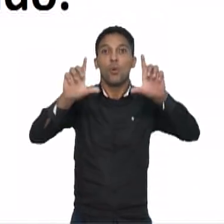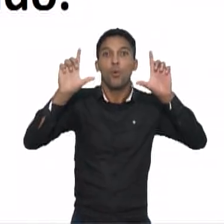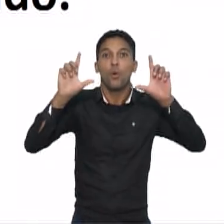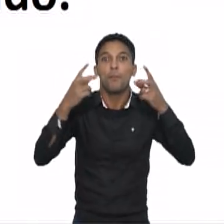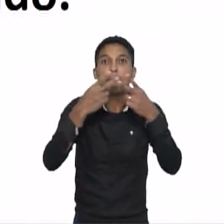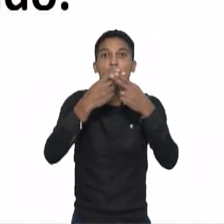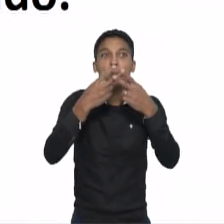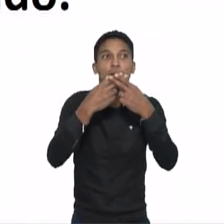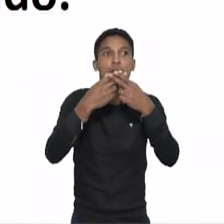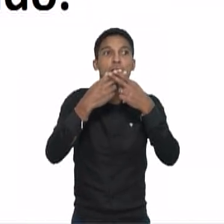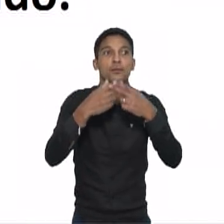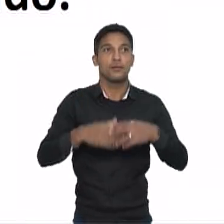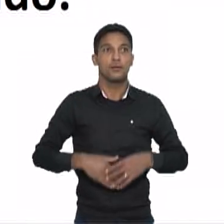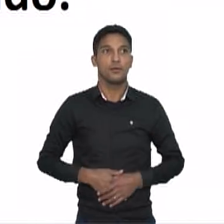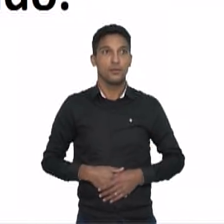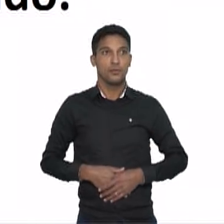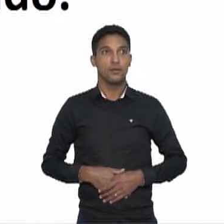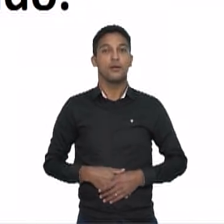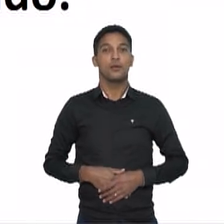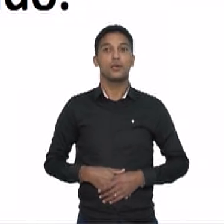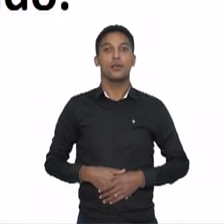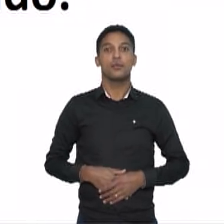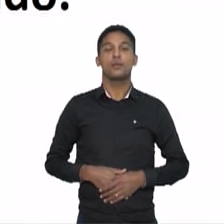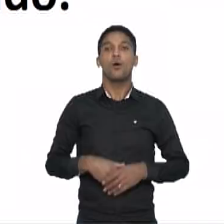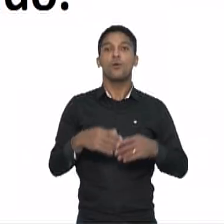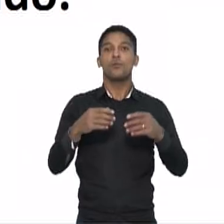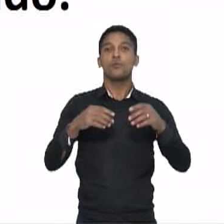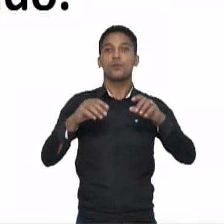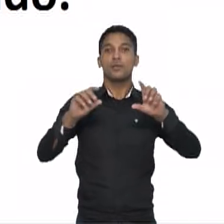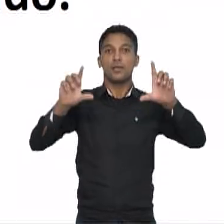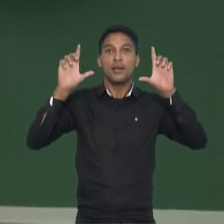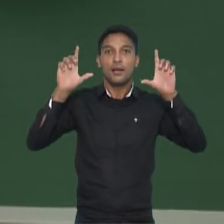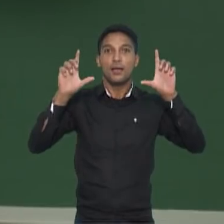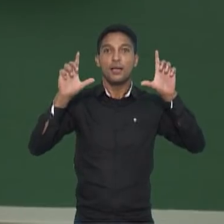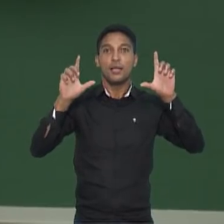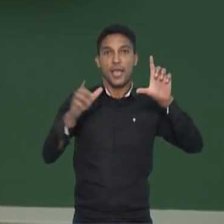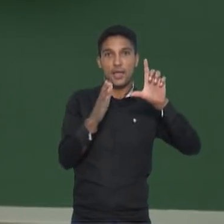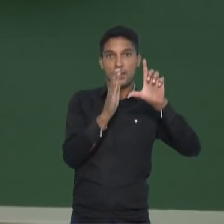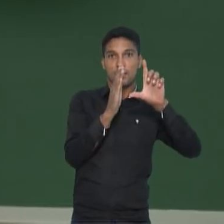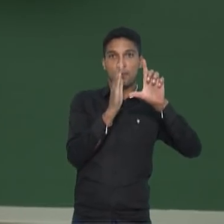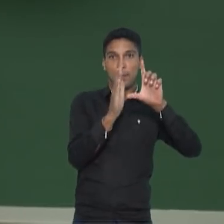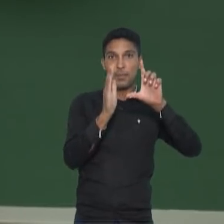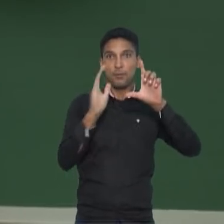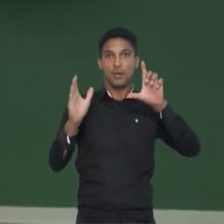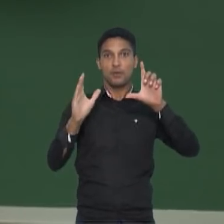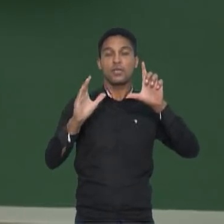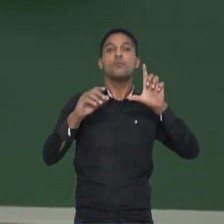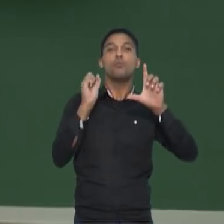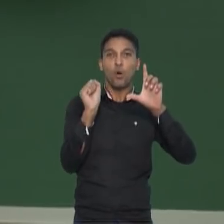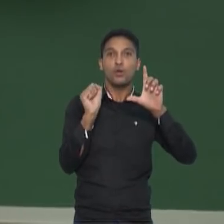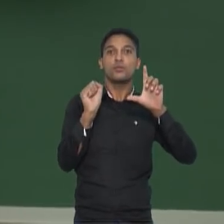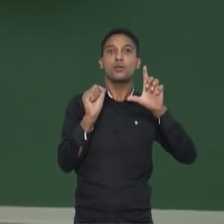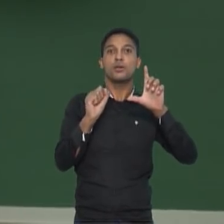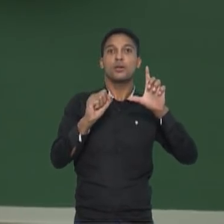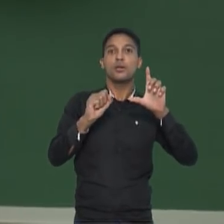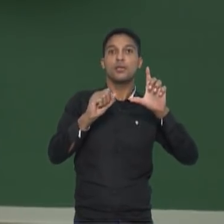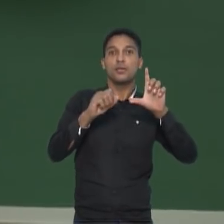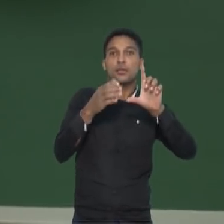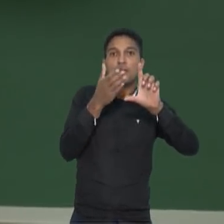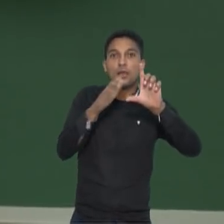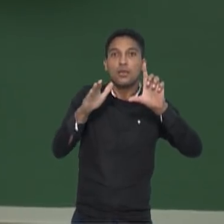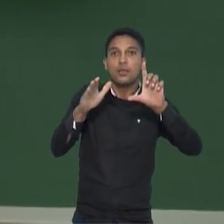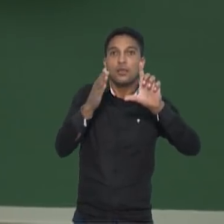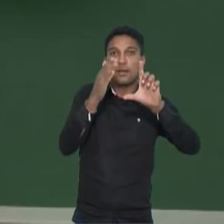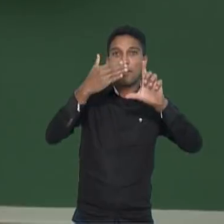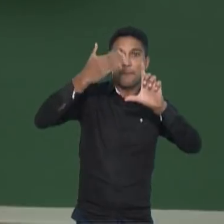disperso e fragmentado. Então, o que é interessante? Então, ele acontece em várias partes, podem ser capítulos, podem ser temporadas, podem